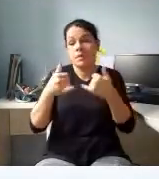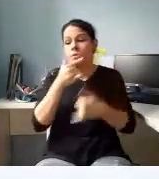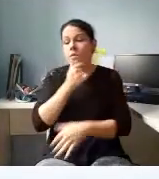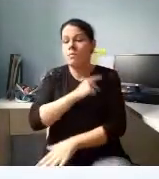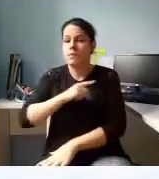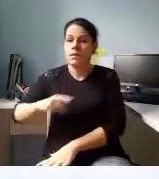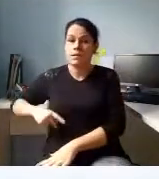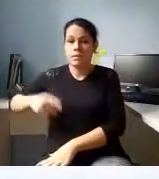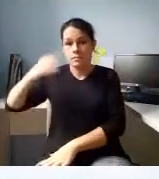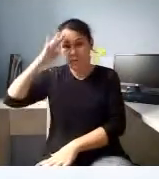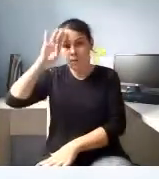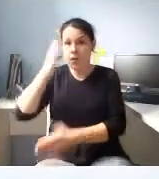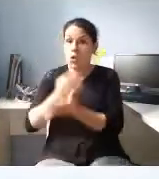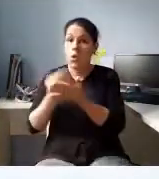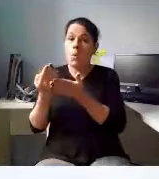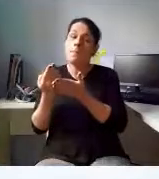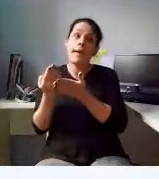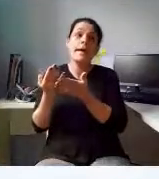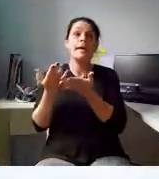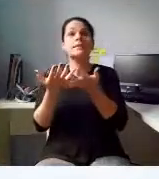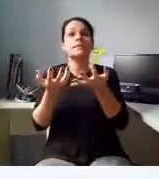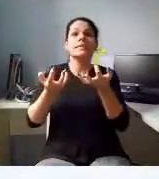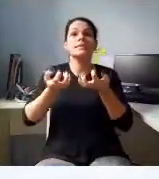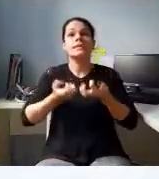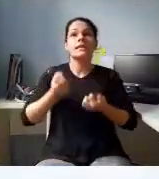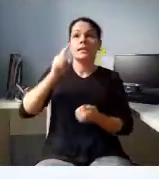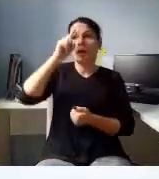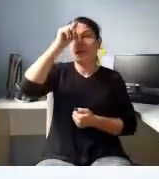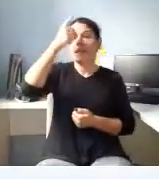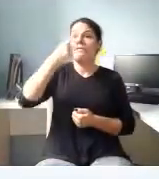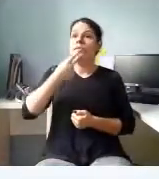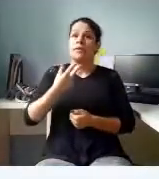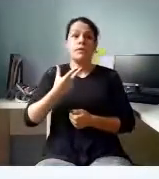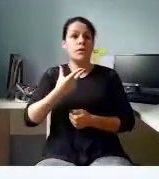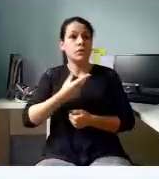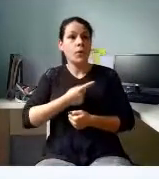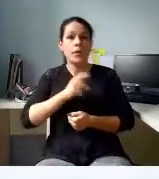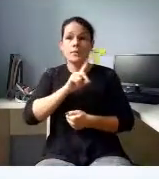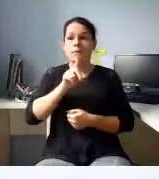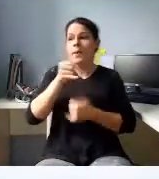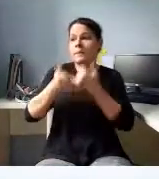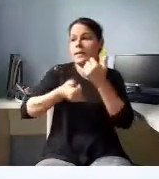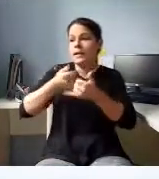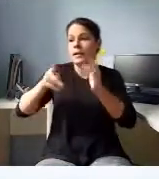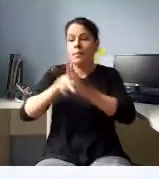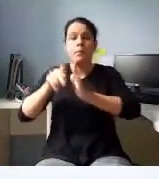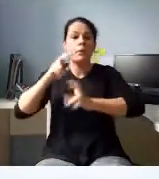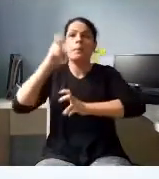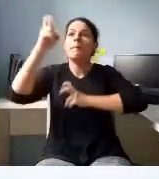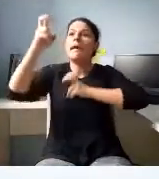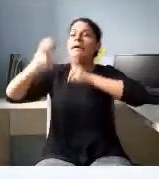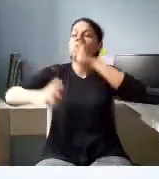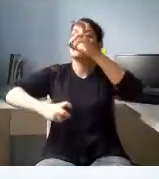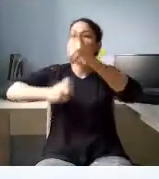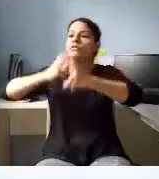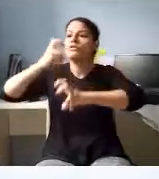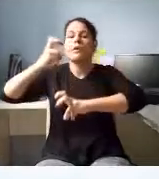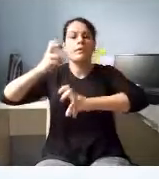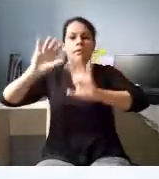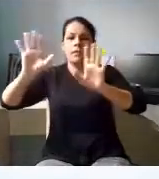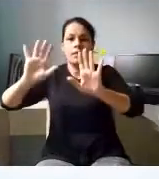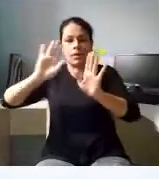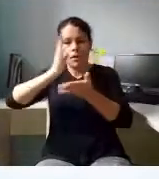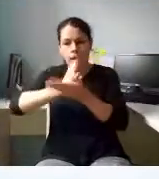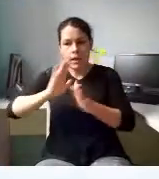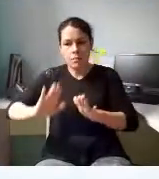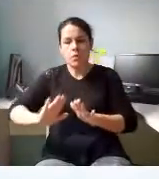que a ficha caiu de alguma forma, né, que ele percebeu que não estava num parque de diversões, e sim comandando um país da importância como o